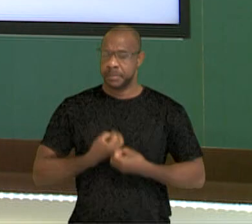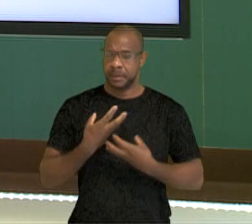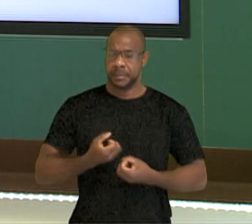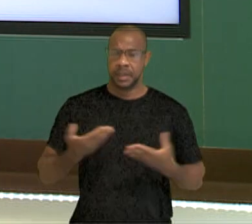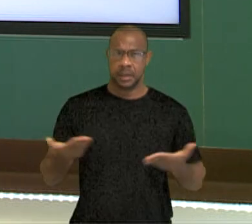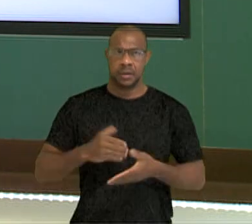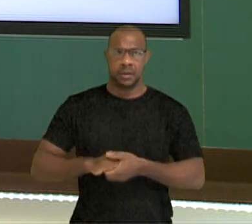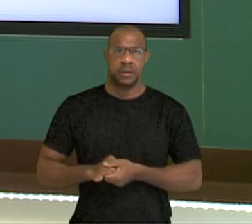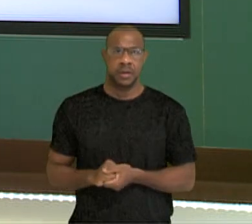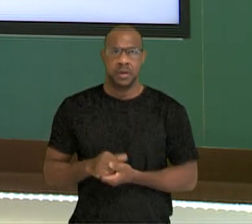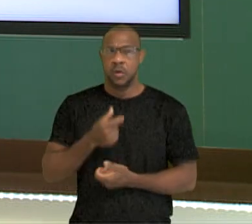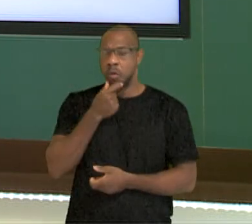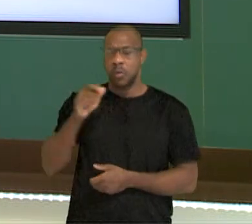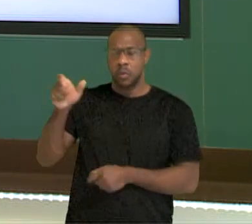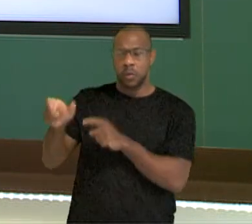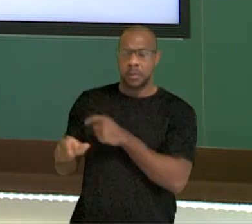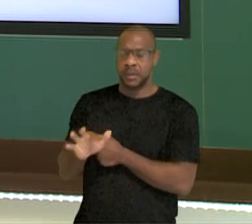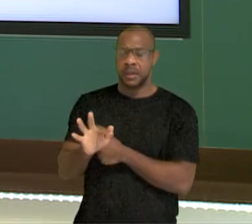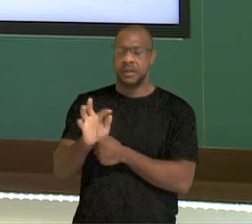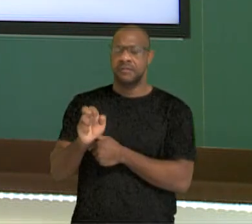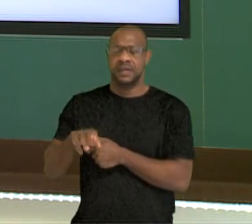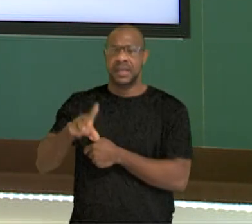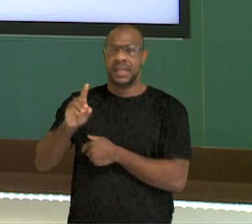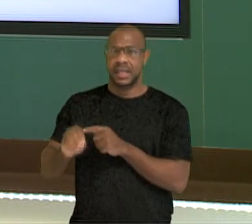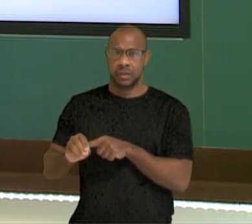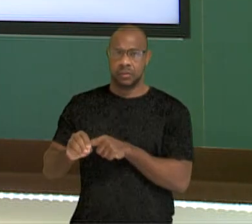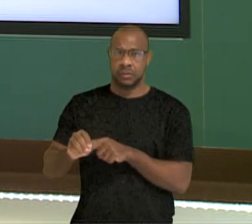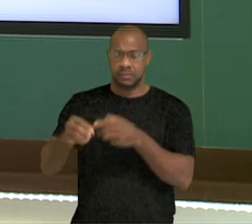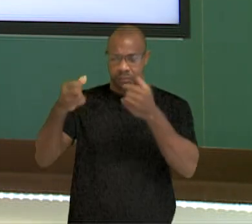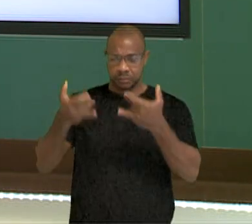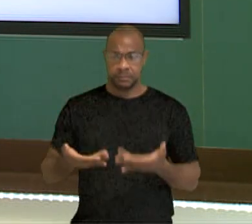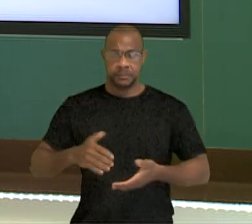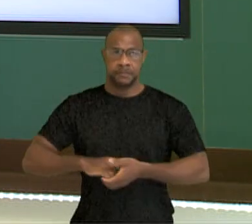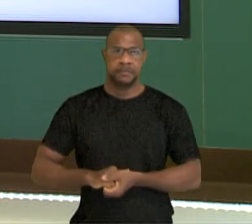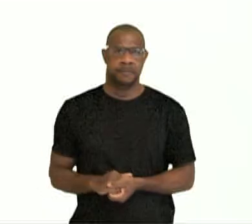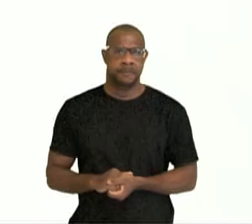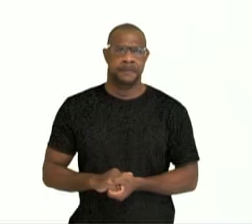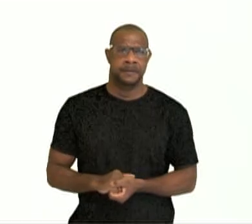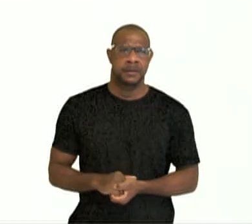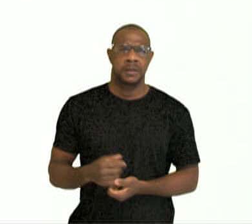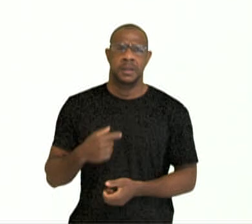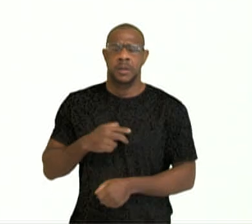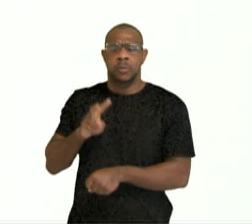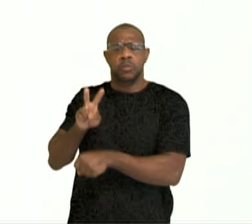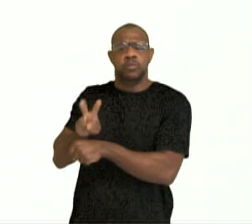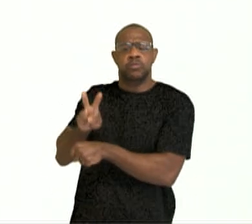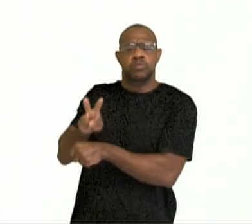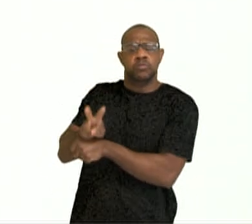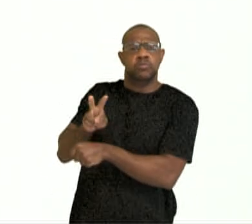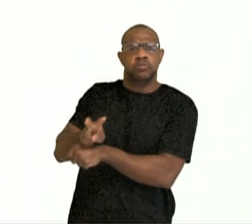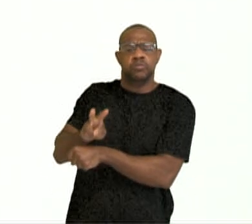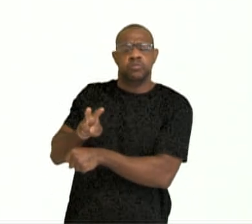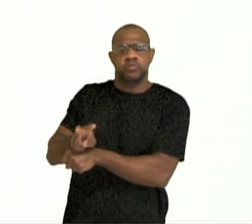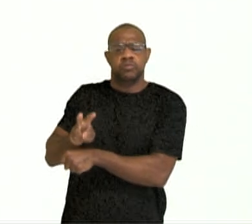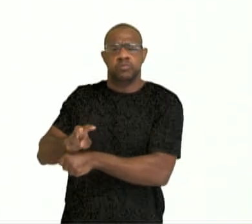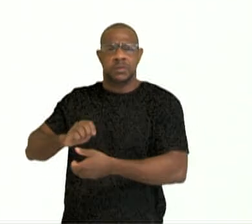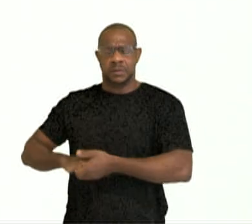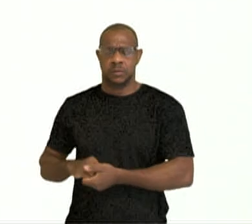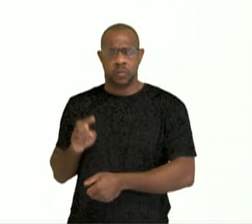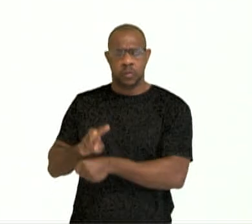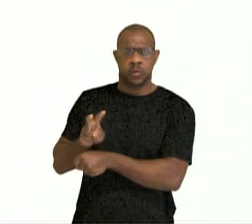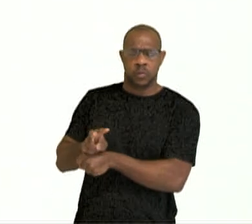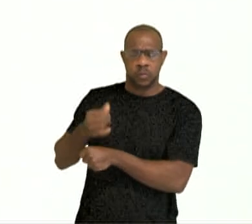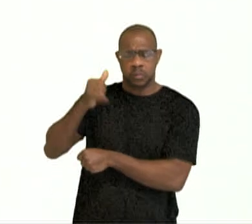onde o Fernando Pessoa assina como Alberto Caeiro. Sou um guardador de rebanhos, o rebanho é os